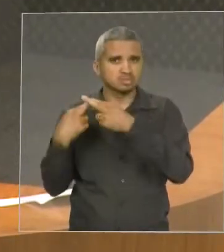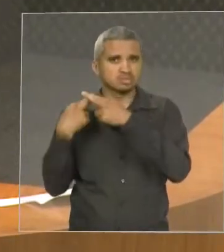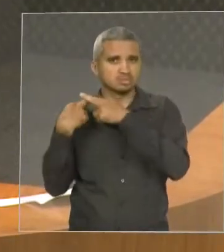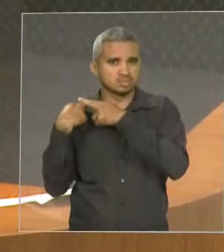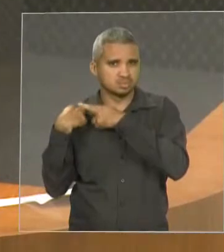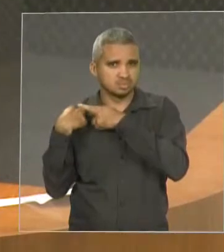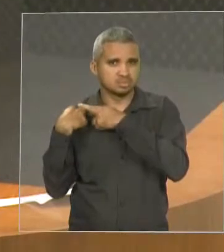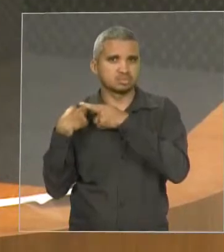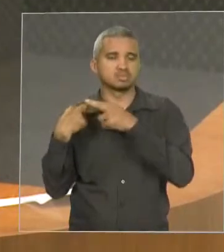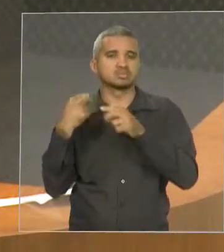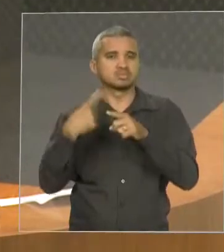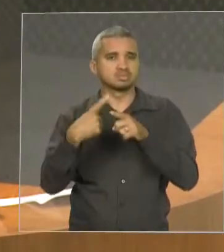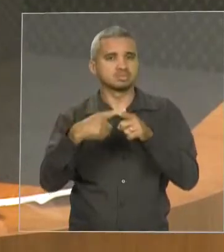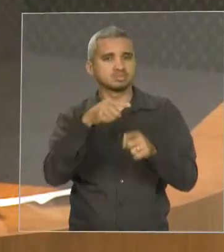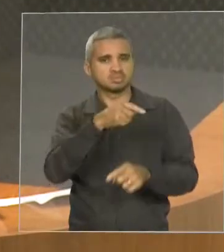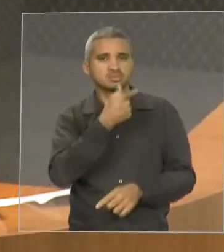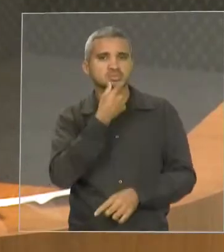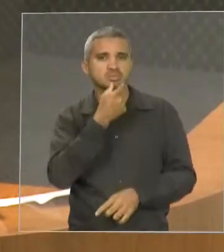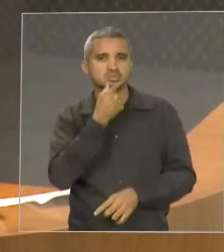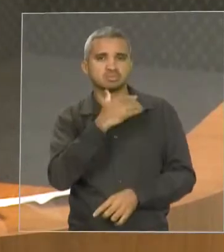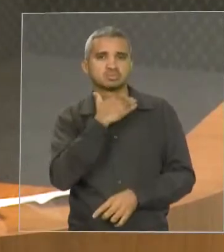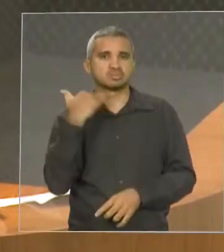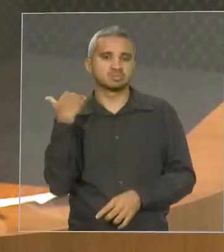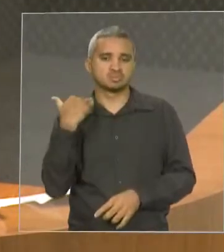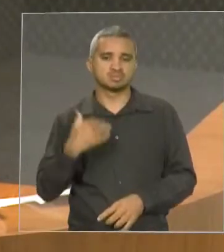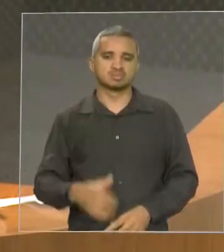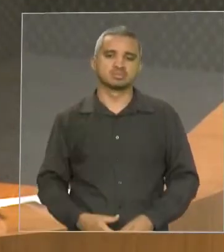forma, pela morte daquele homem,